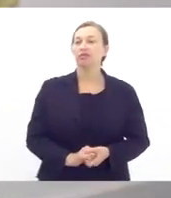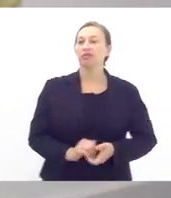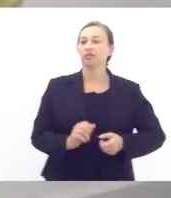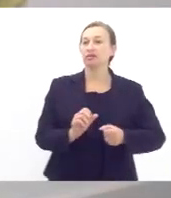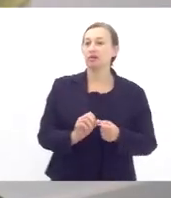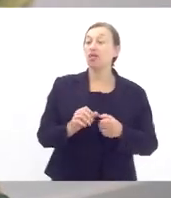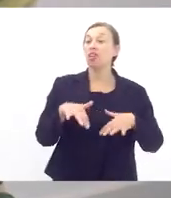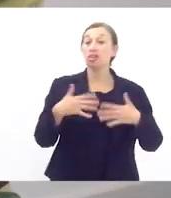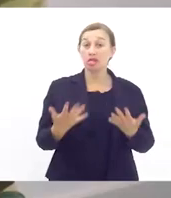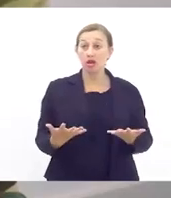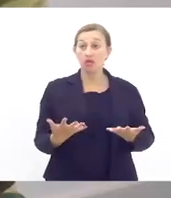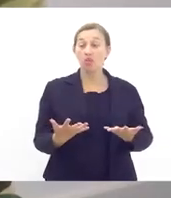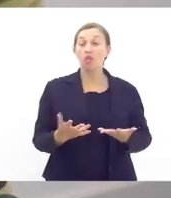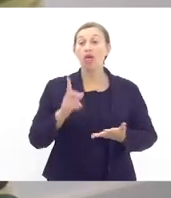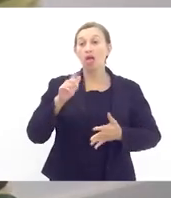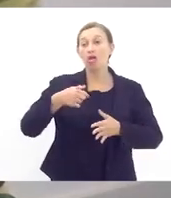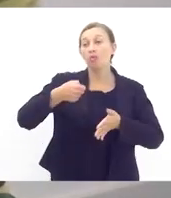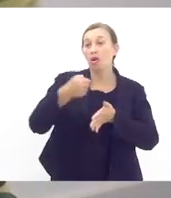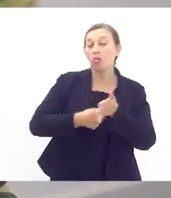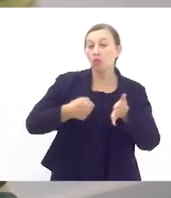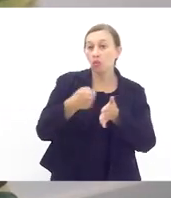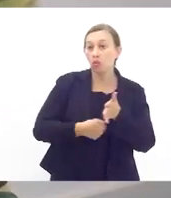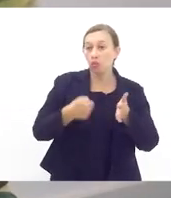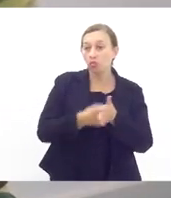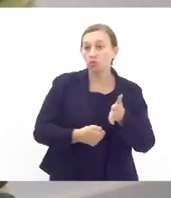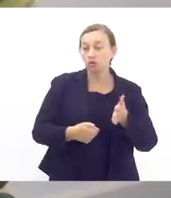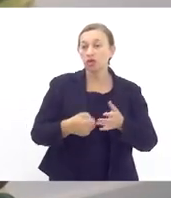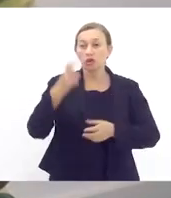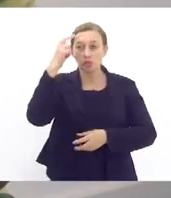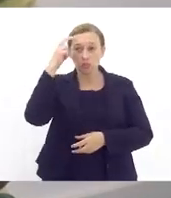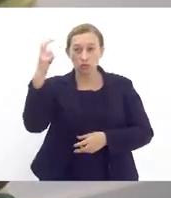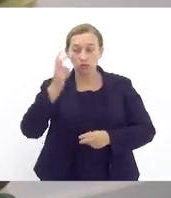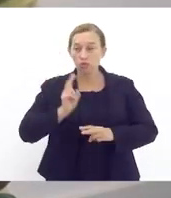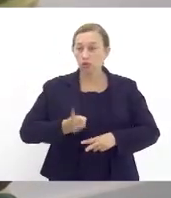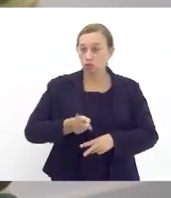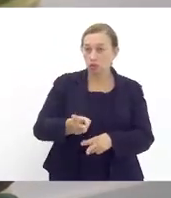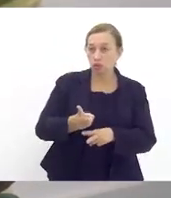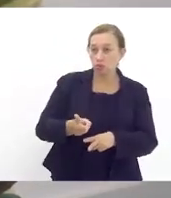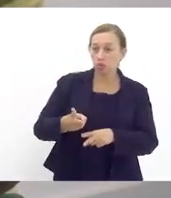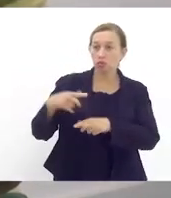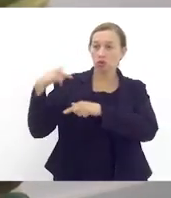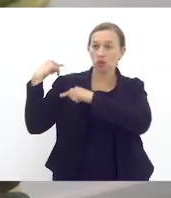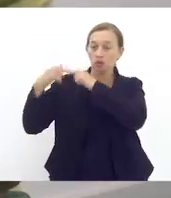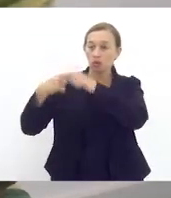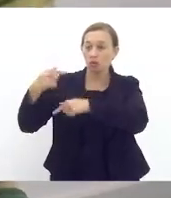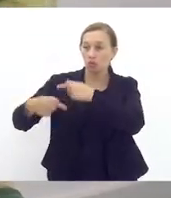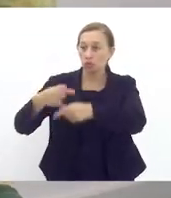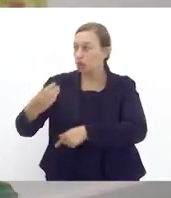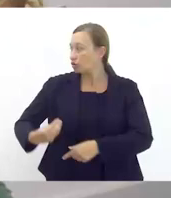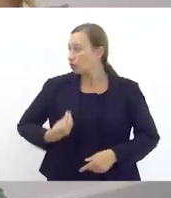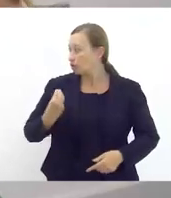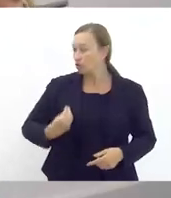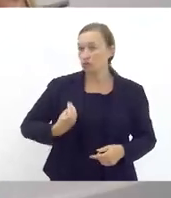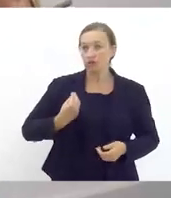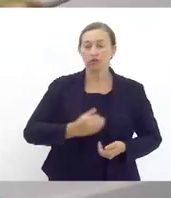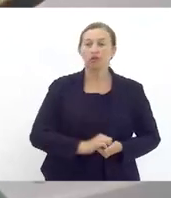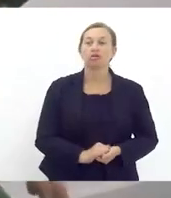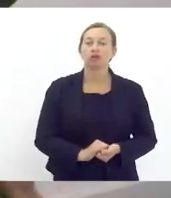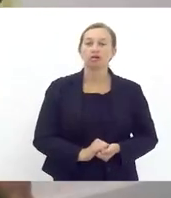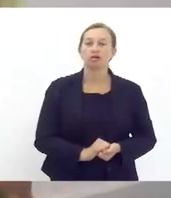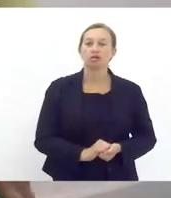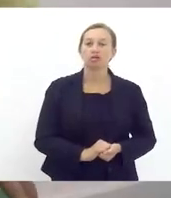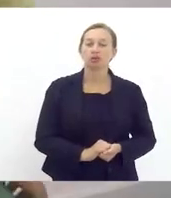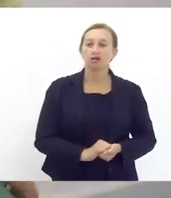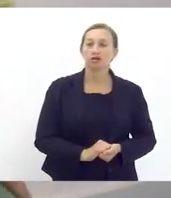então assim é uma luta para manter a nossa Cultura a nossa centralidade viva e eu quero saber se tem esse recorte